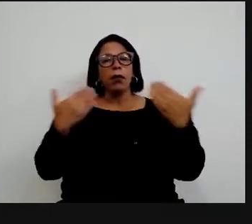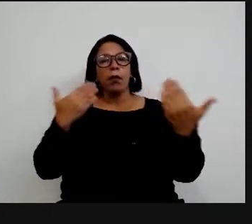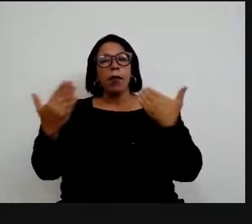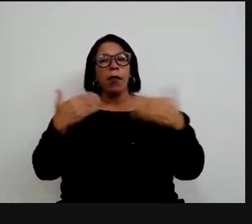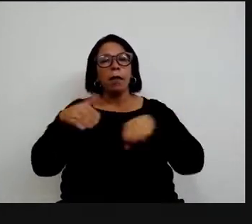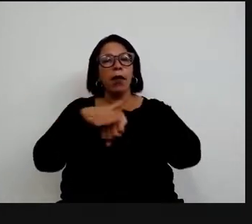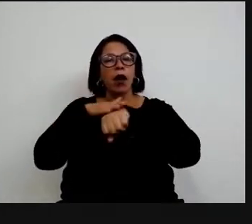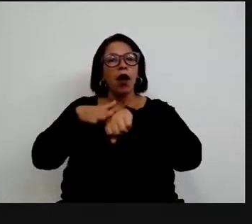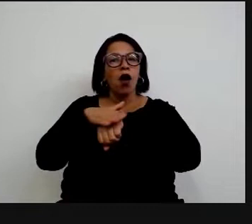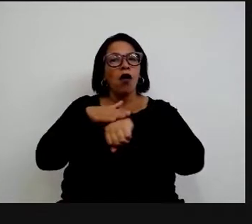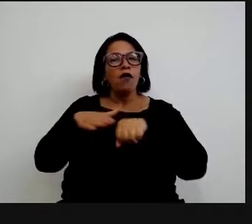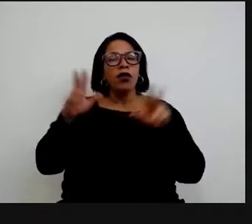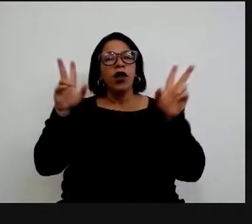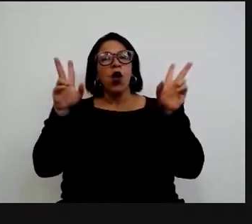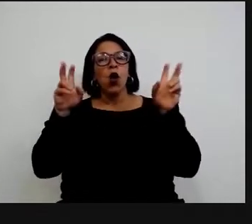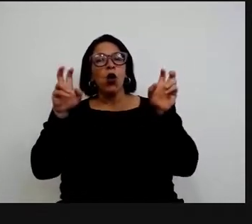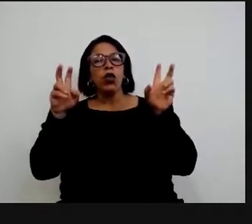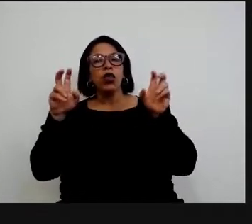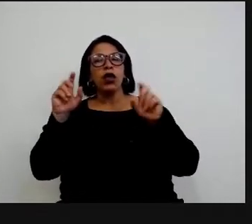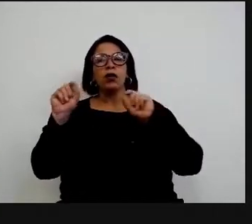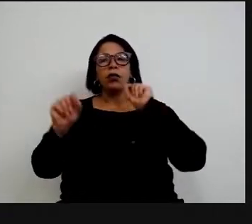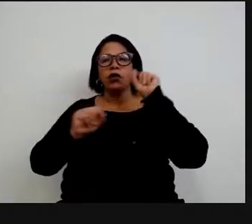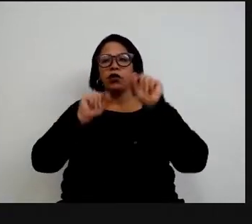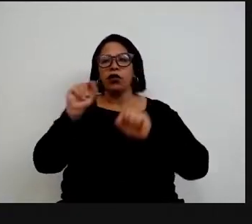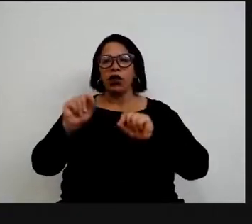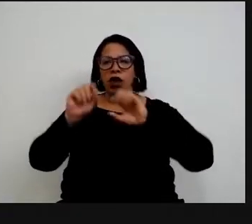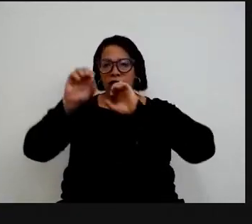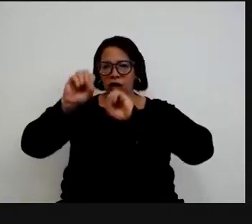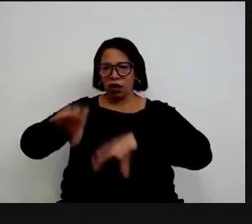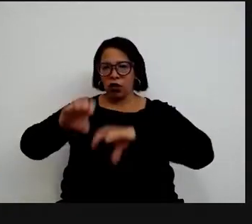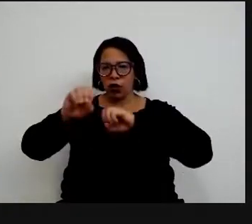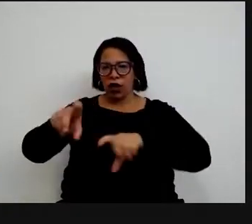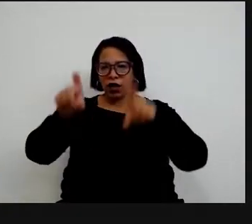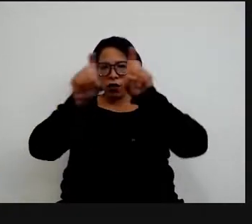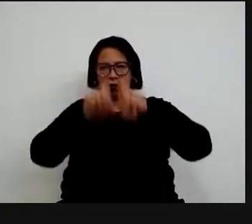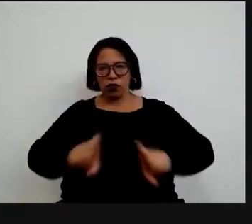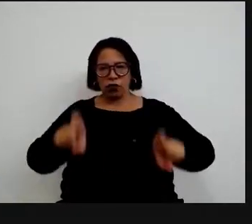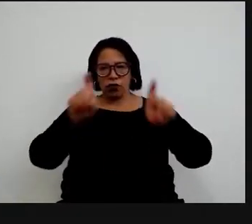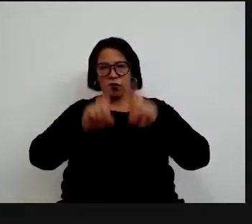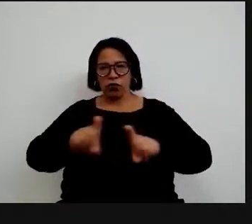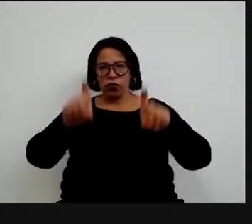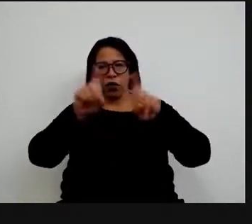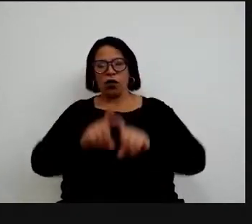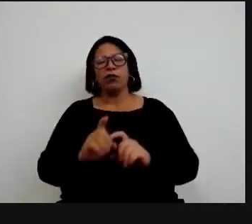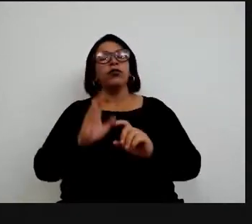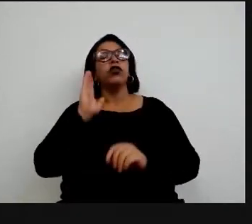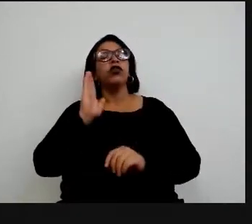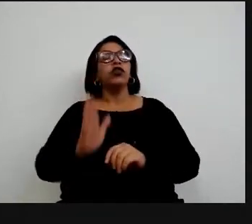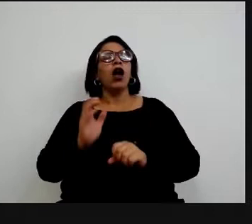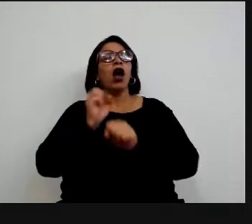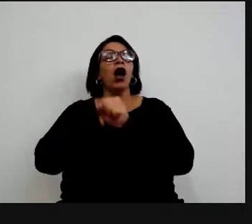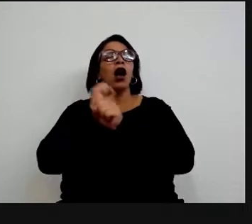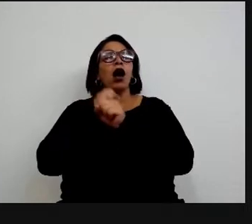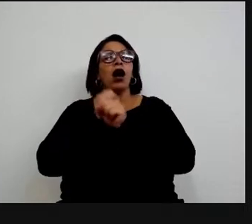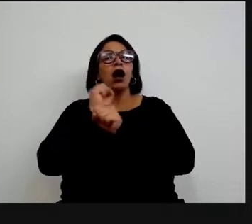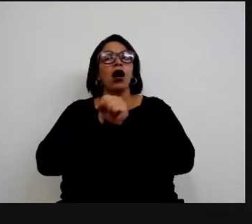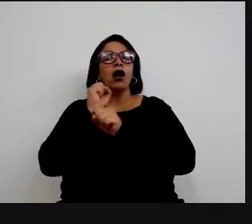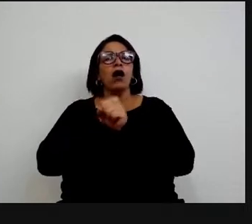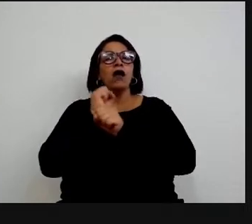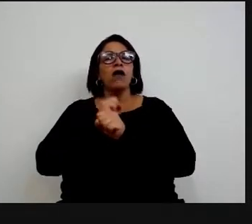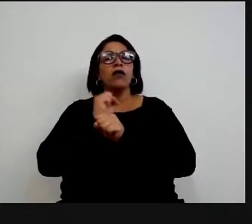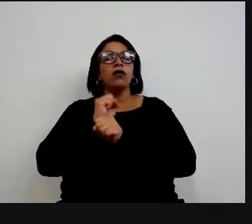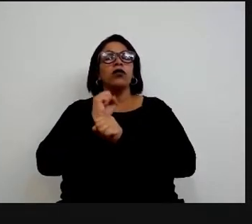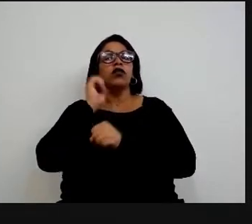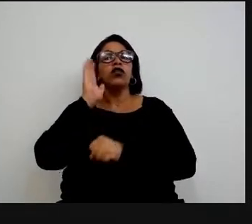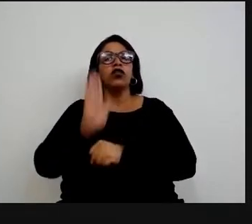aqui sobre o que a gente está chamando de educação digital. Por muito tempo, e até hoje, né, a